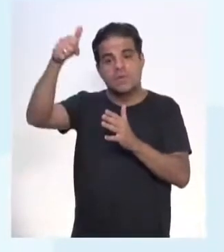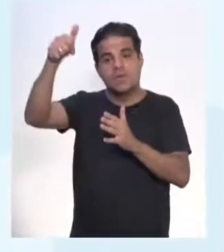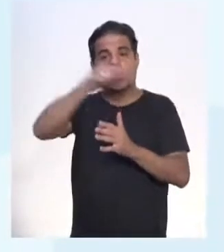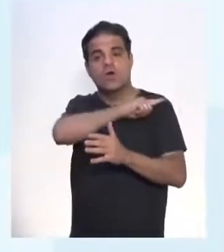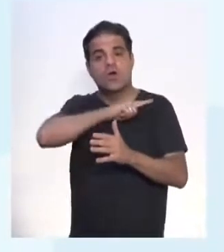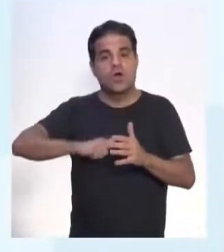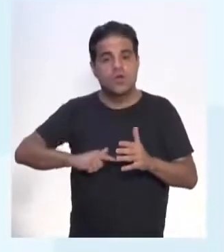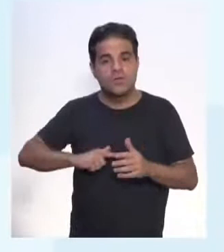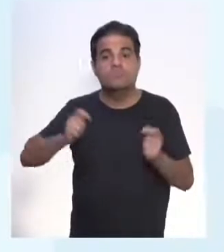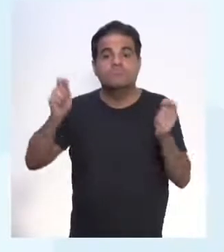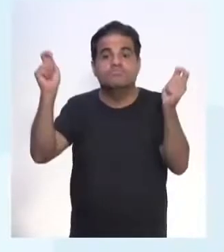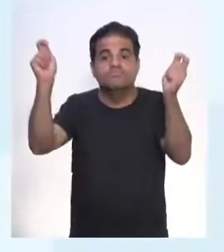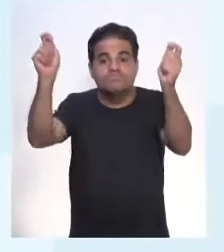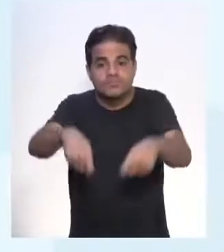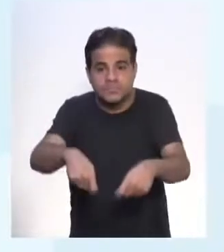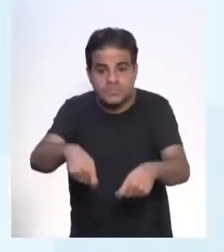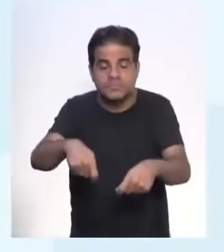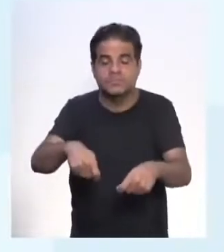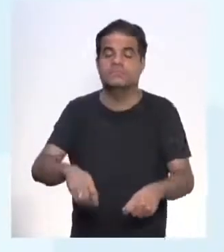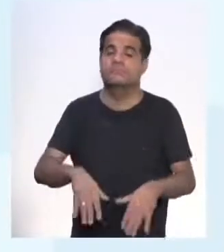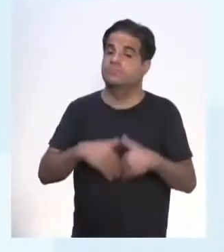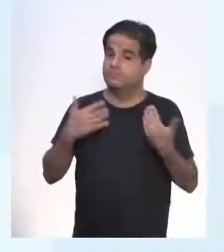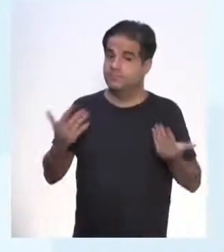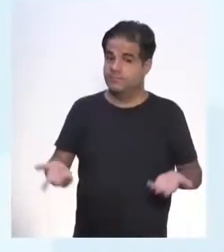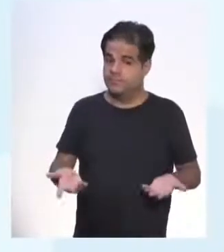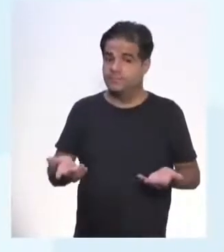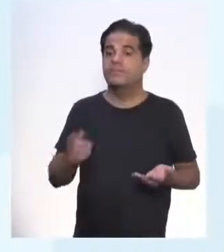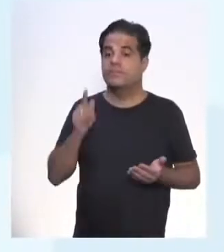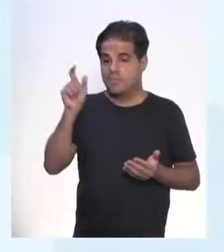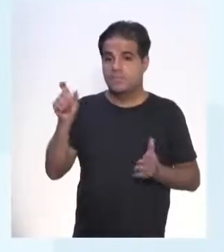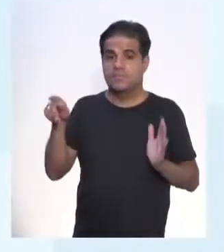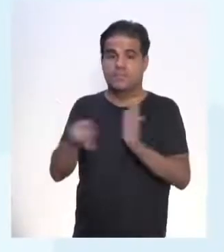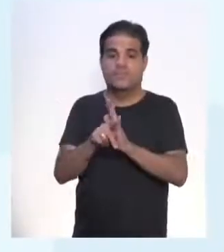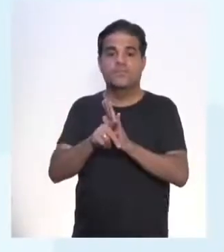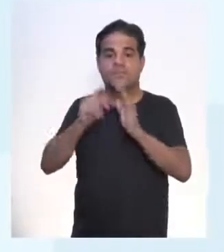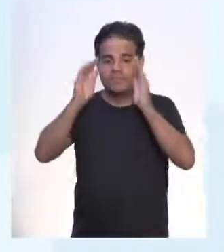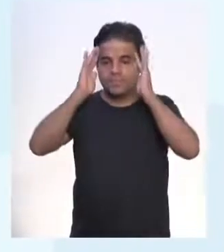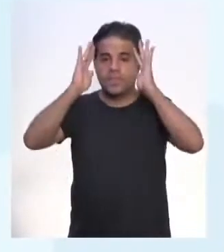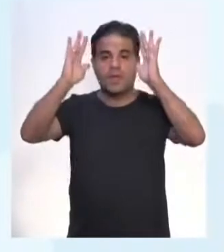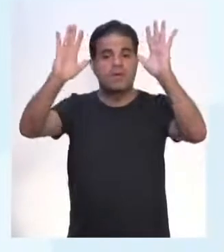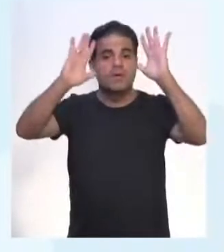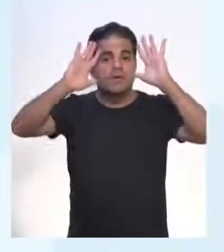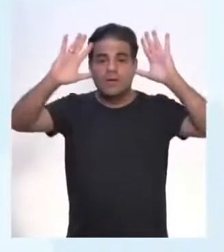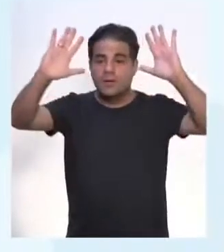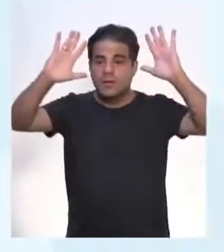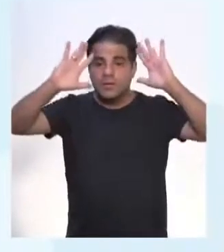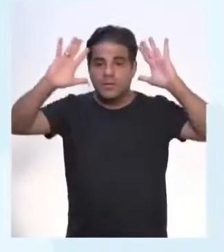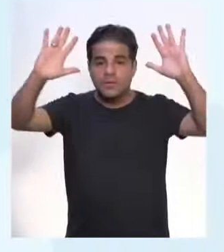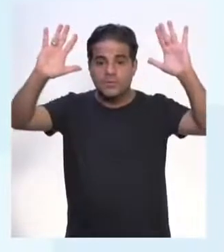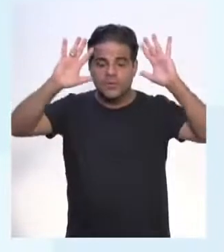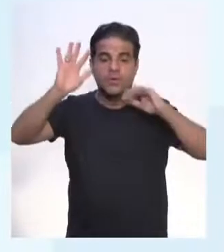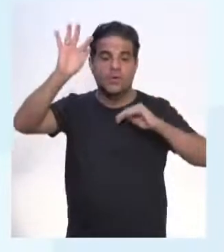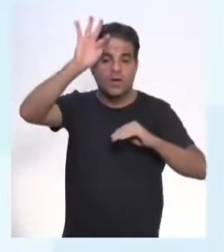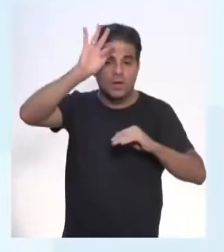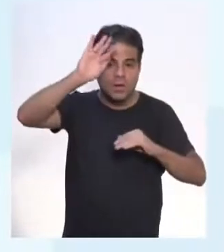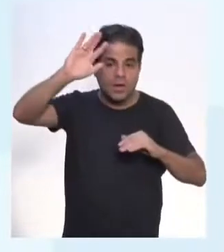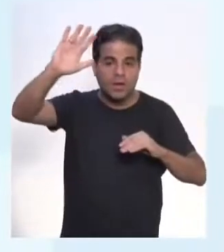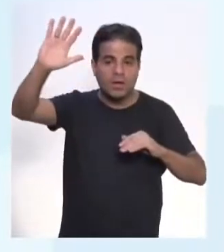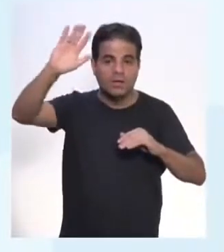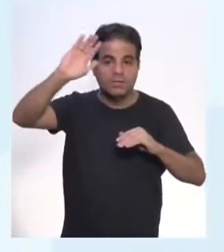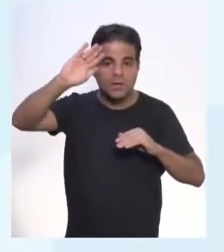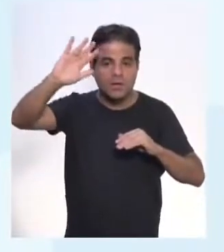governo possível, não é? Fazem parte aí do campo da reflexão da filosofia